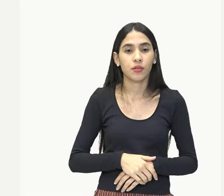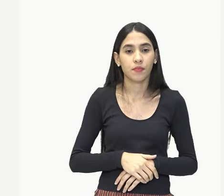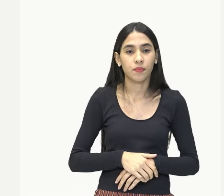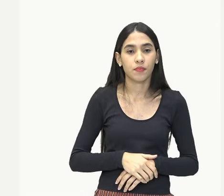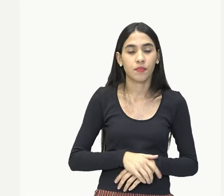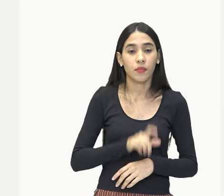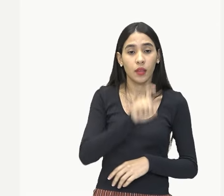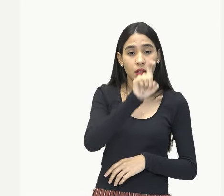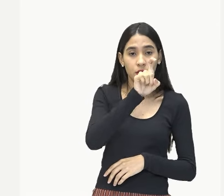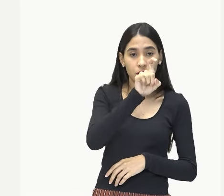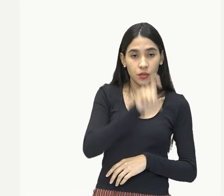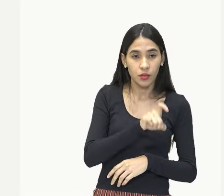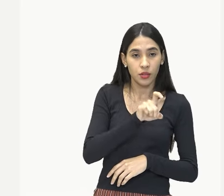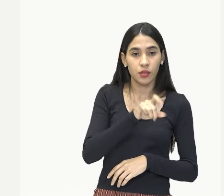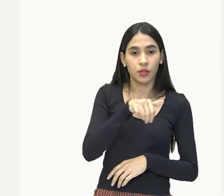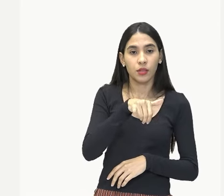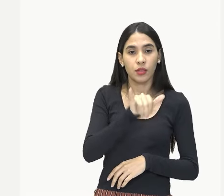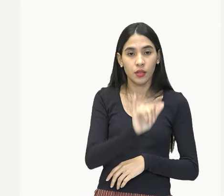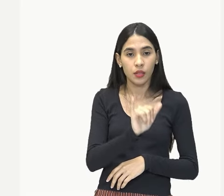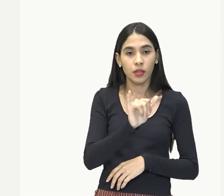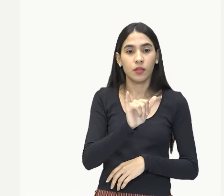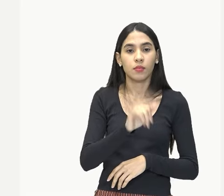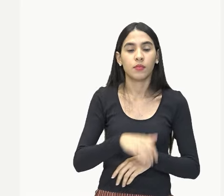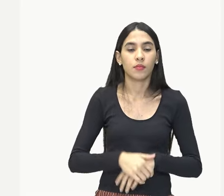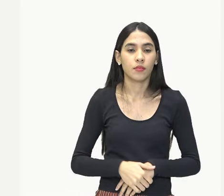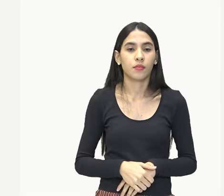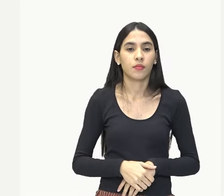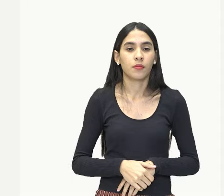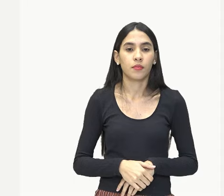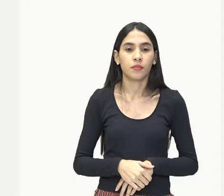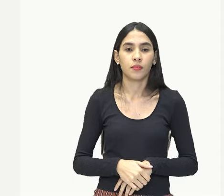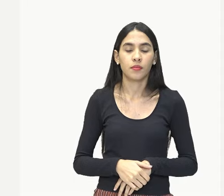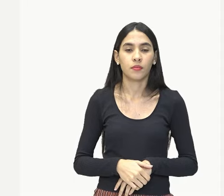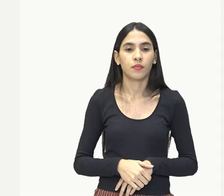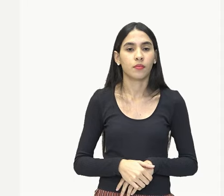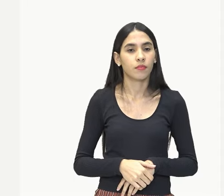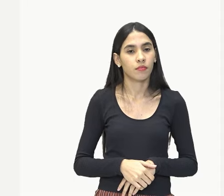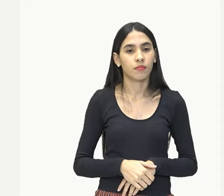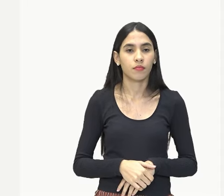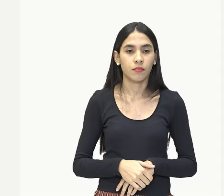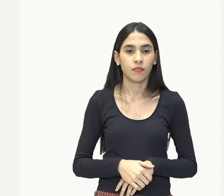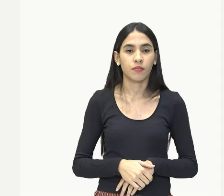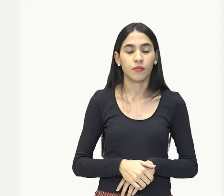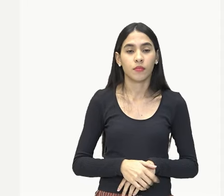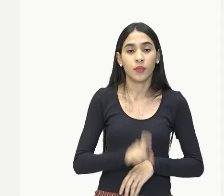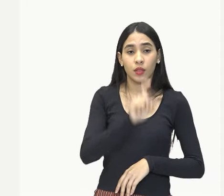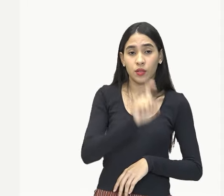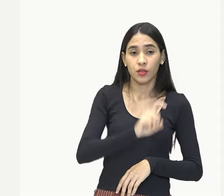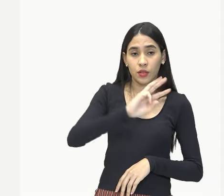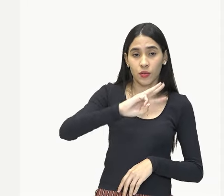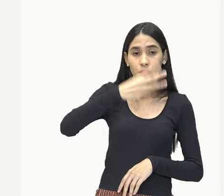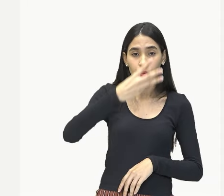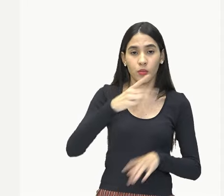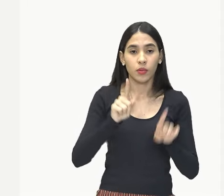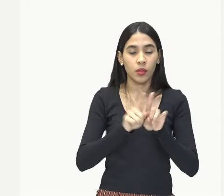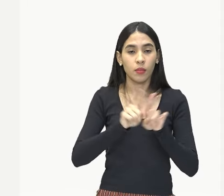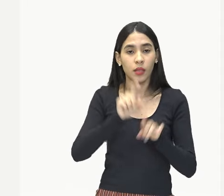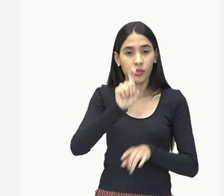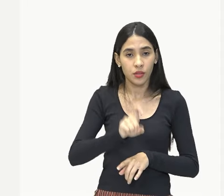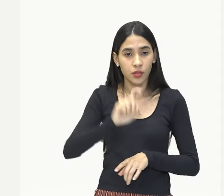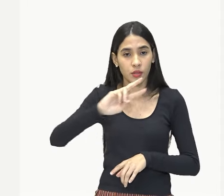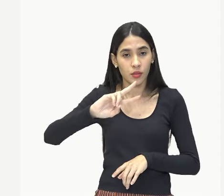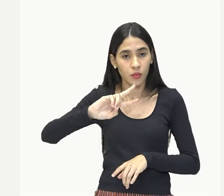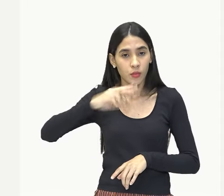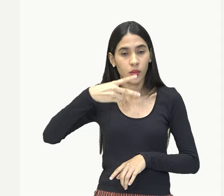que aparecem aí são x e y. Por mais que aqui ela apareça, ó, x ao cubo e x ao